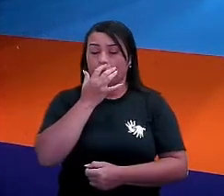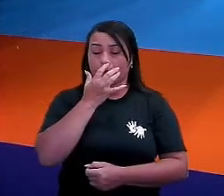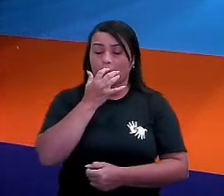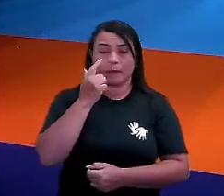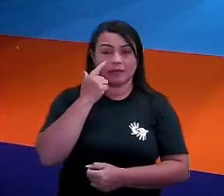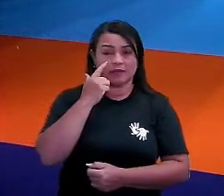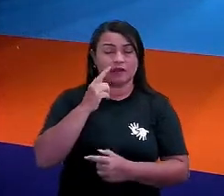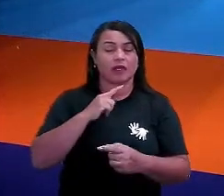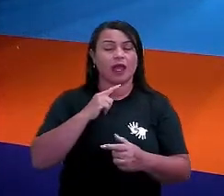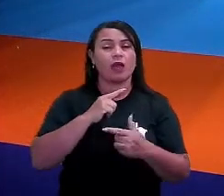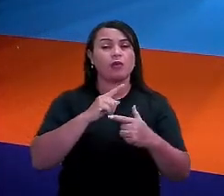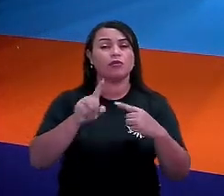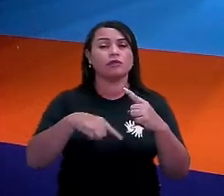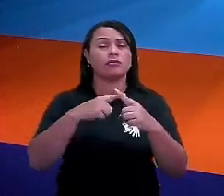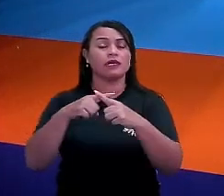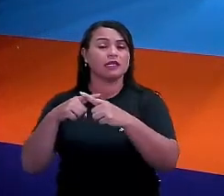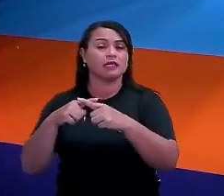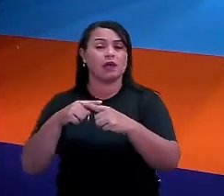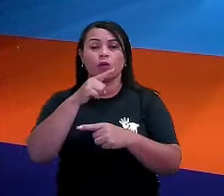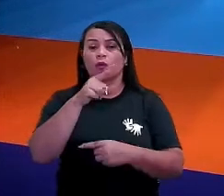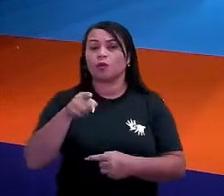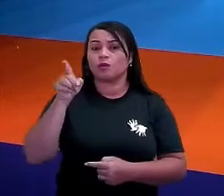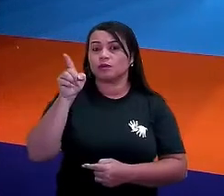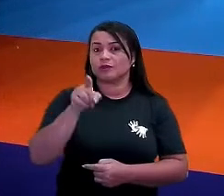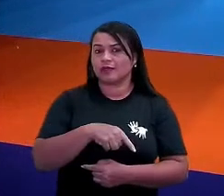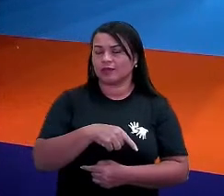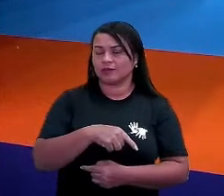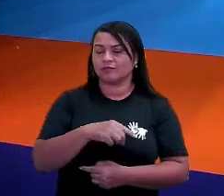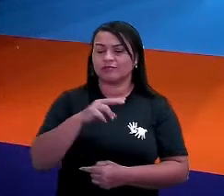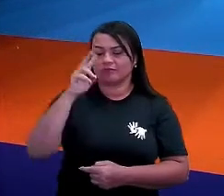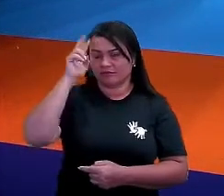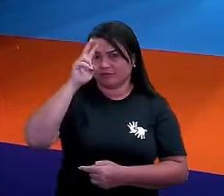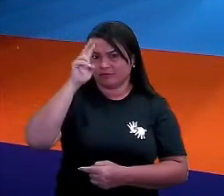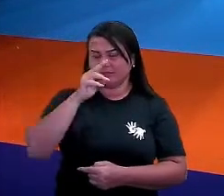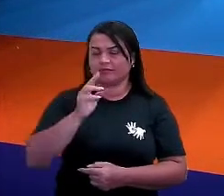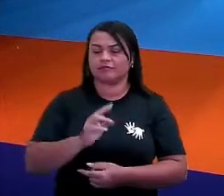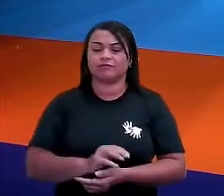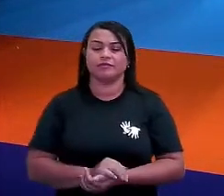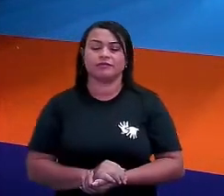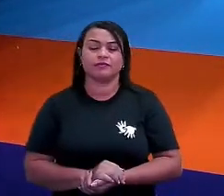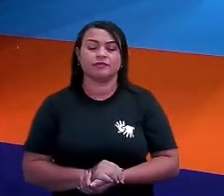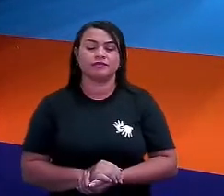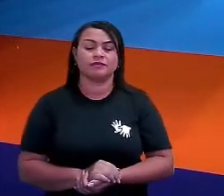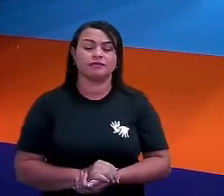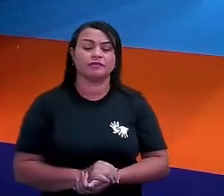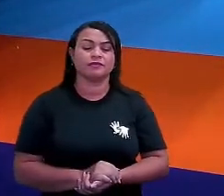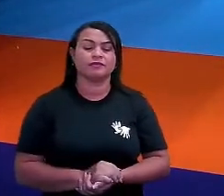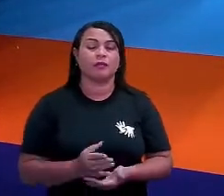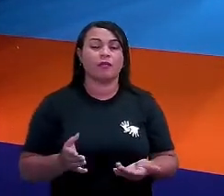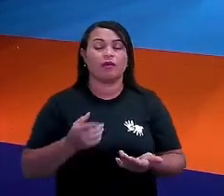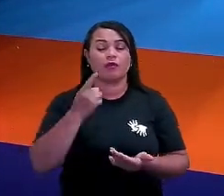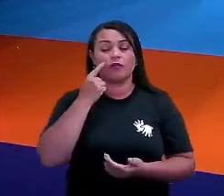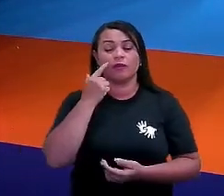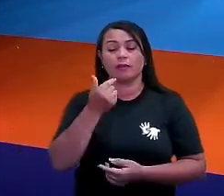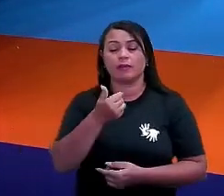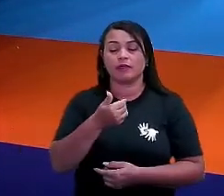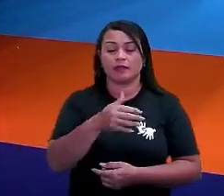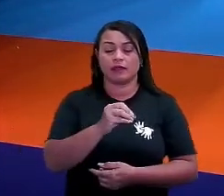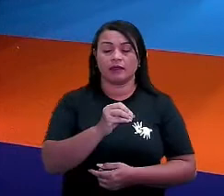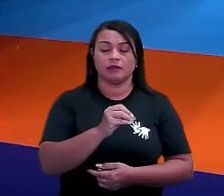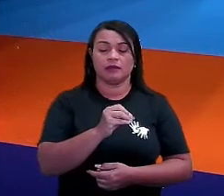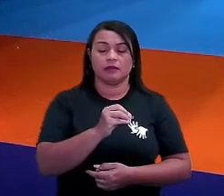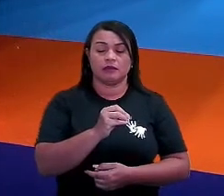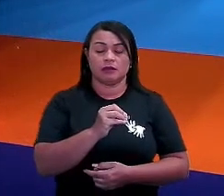da multiplicação cruzada. Lembra lá do produto cruzado que a gente trouxe? Então, é isso que a gente vai fazer aqui, ó.